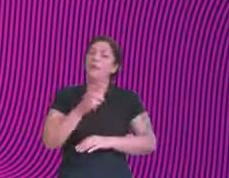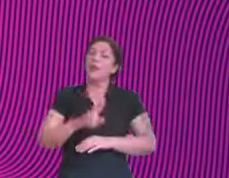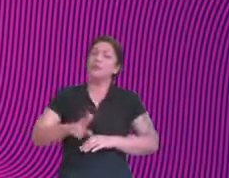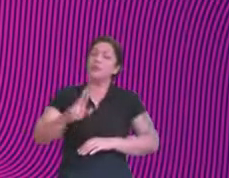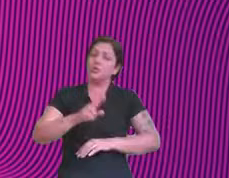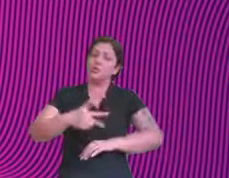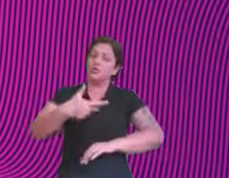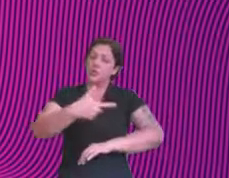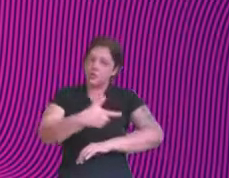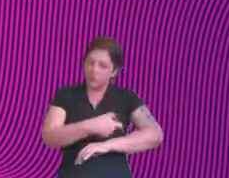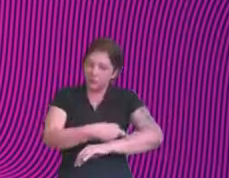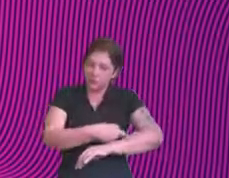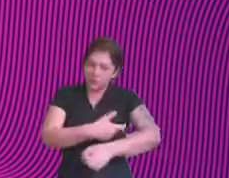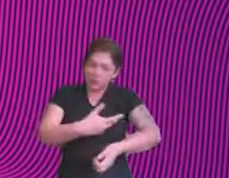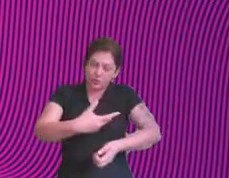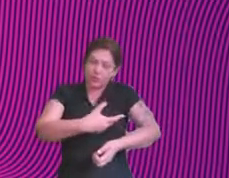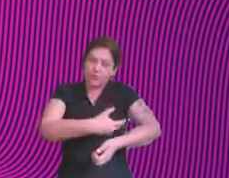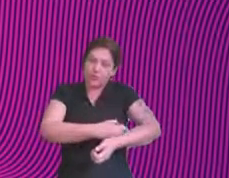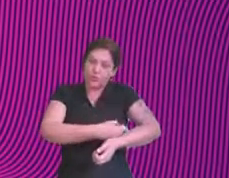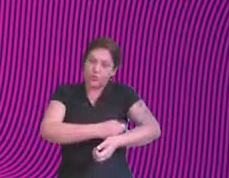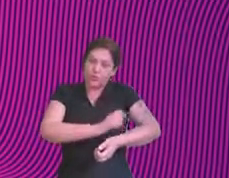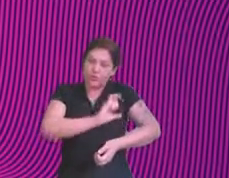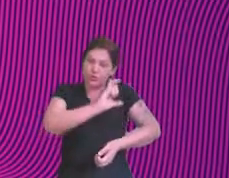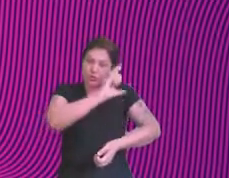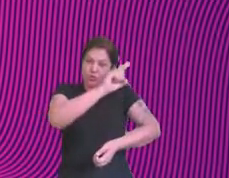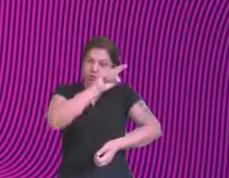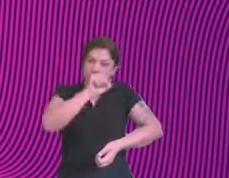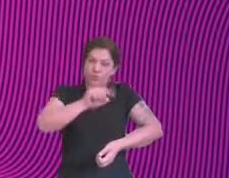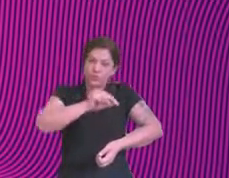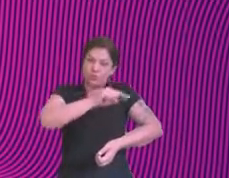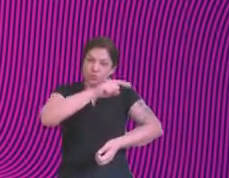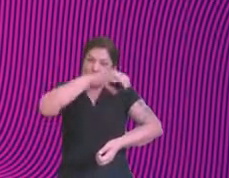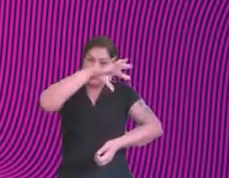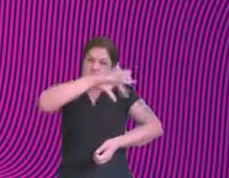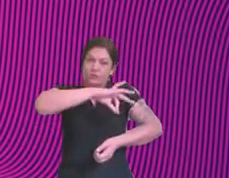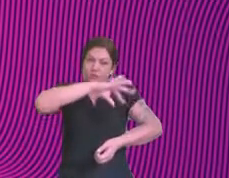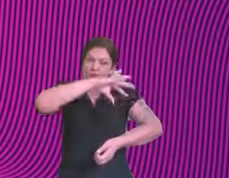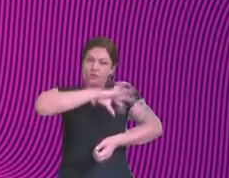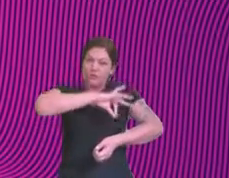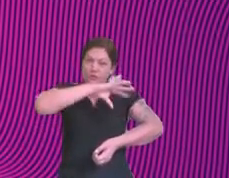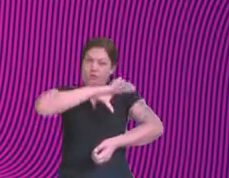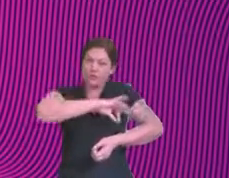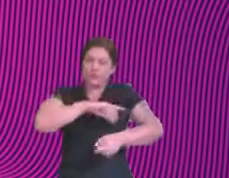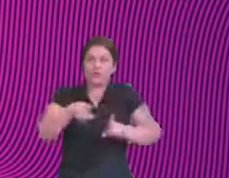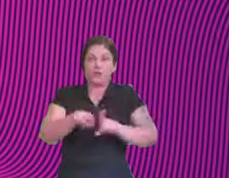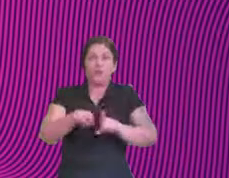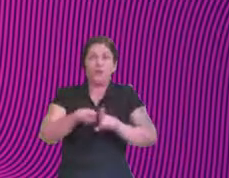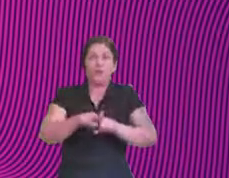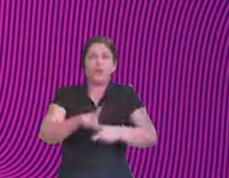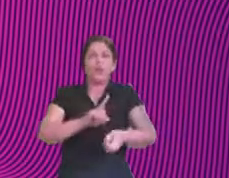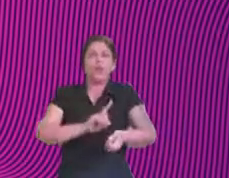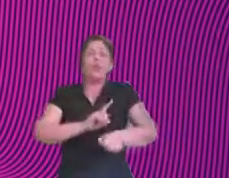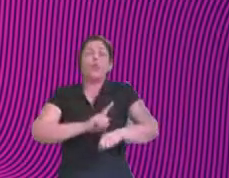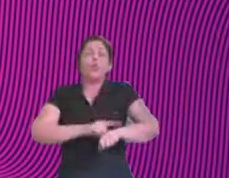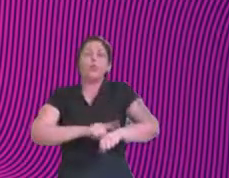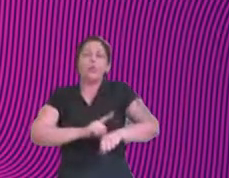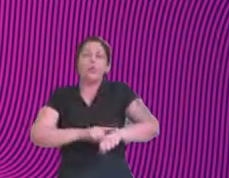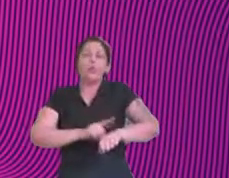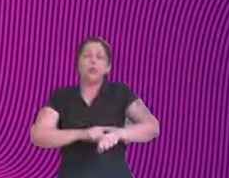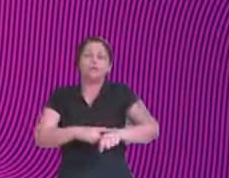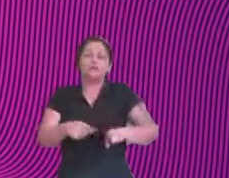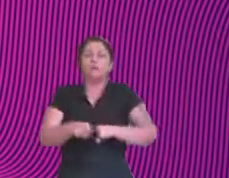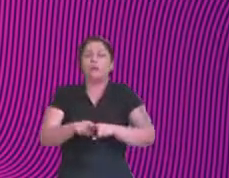não precisa da hipertermo, a cisplatina ela é superativada pela hipertermia, e a mitomicina em